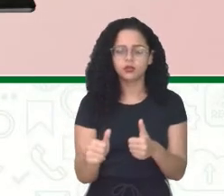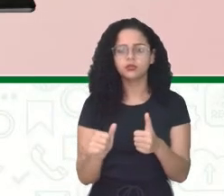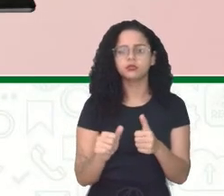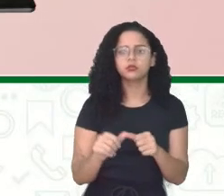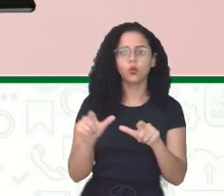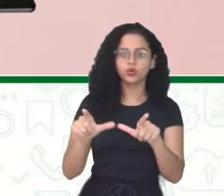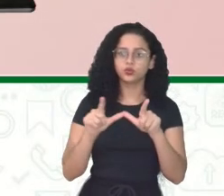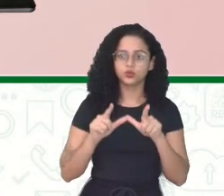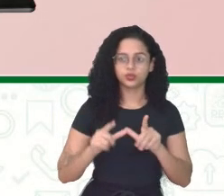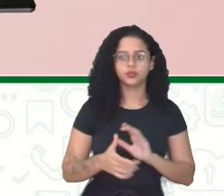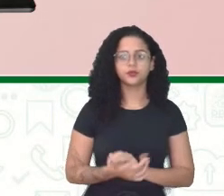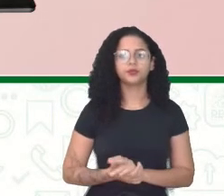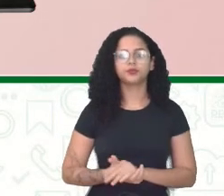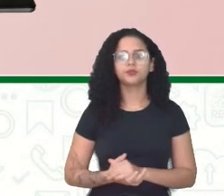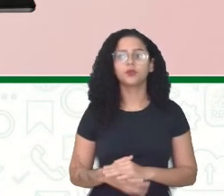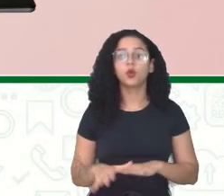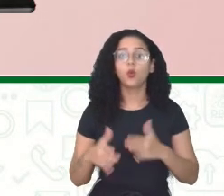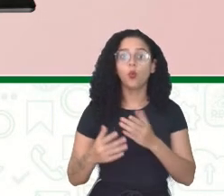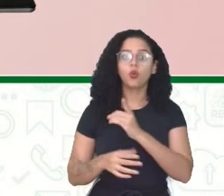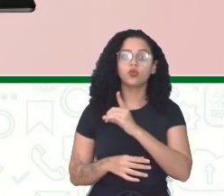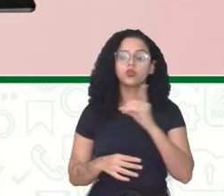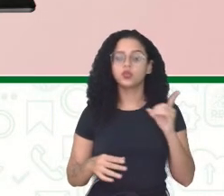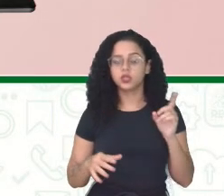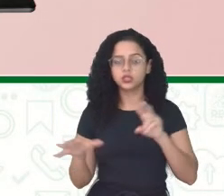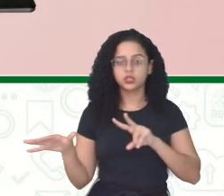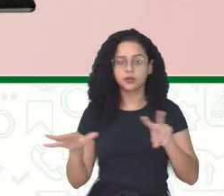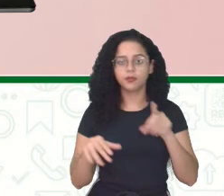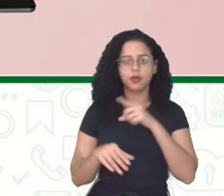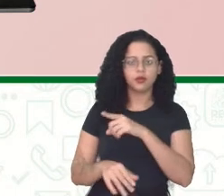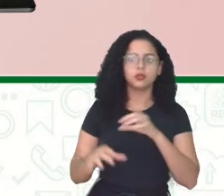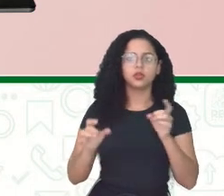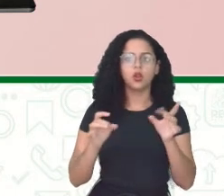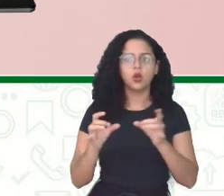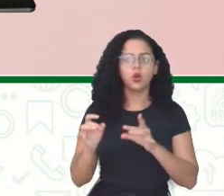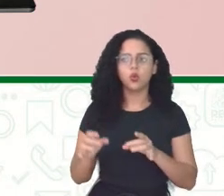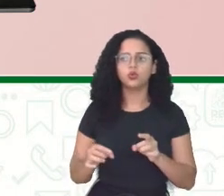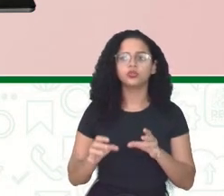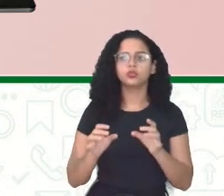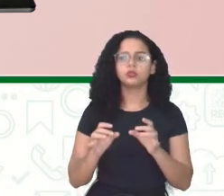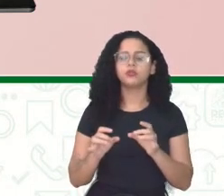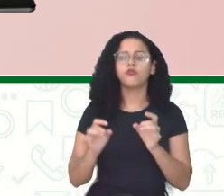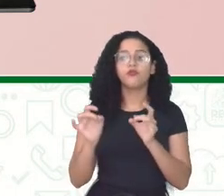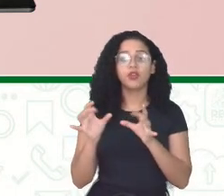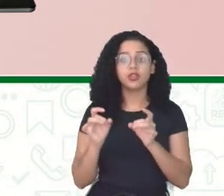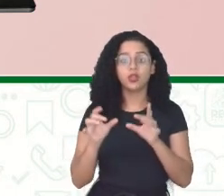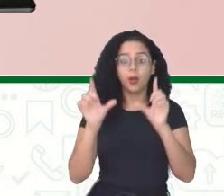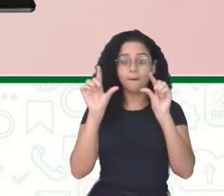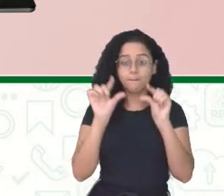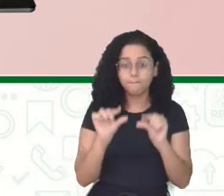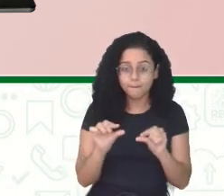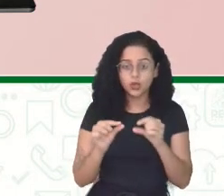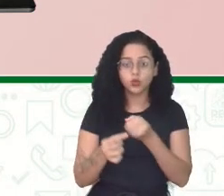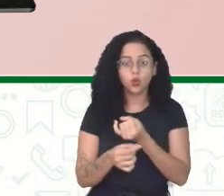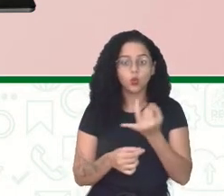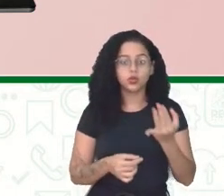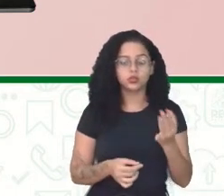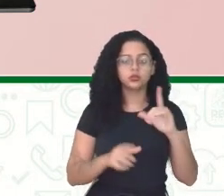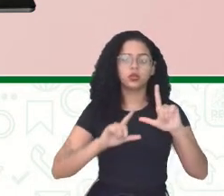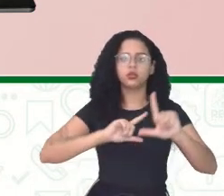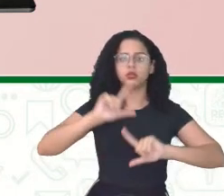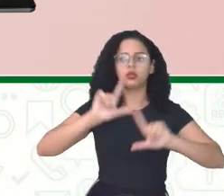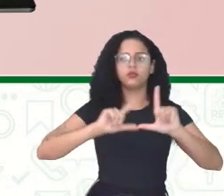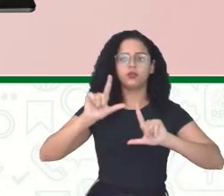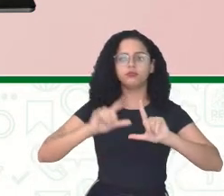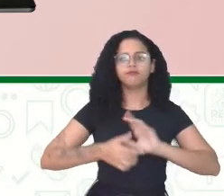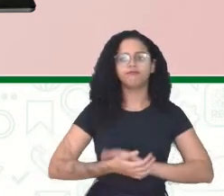o resultado. Em que dia da semana essa loja vendeu a menor quantidade de televisores, né?